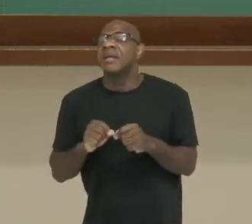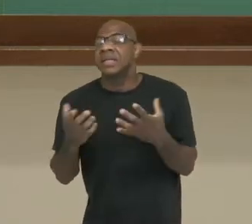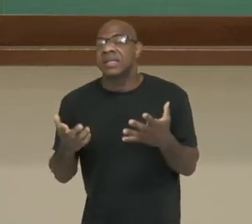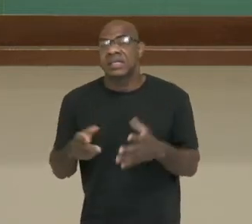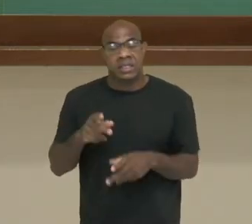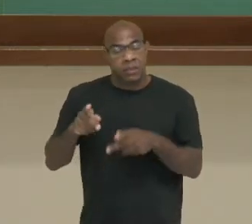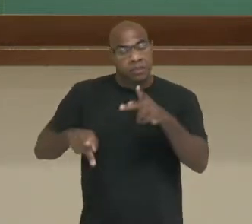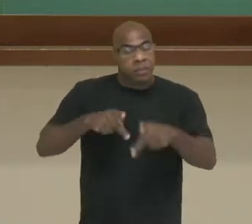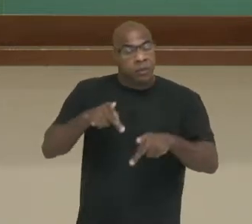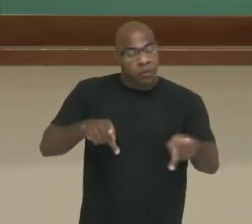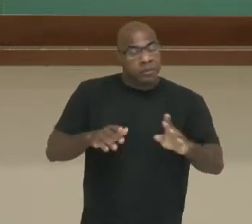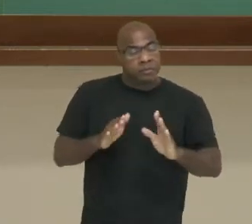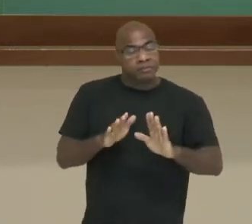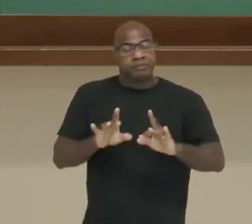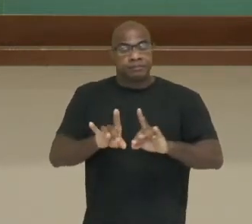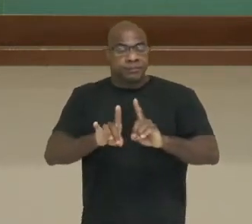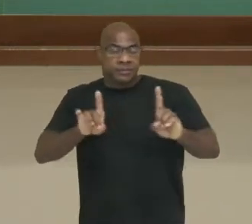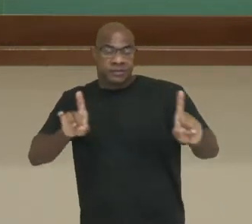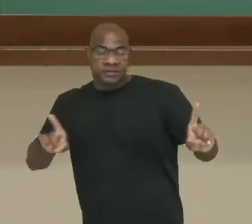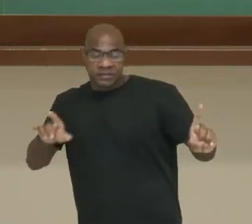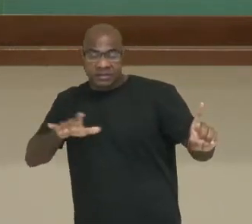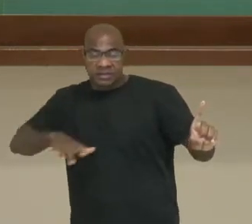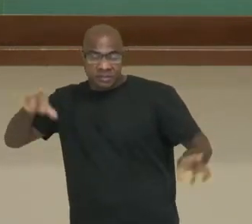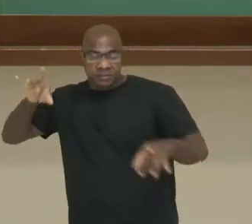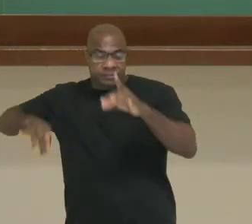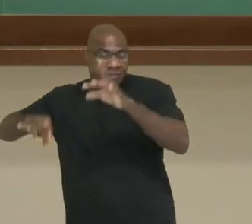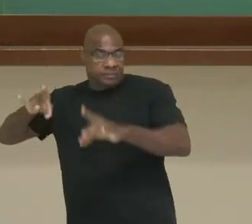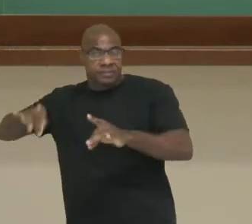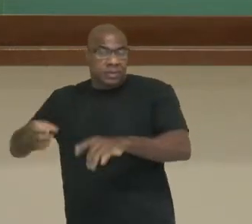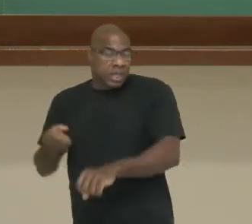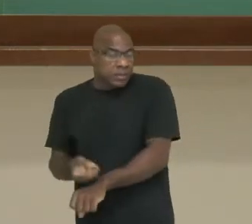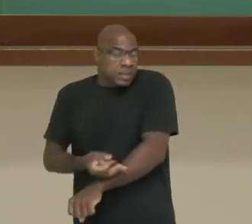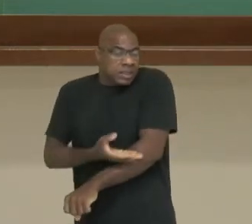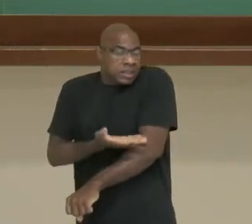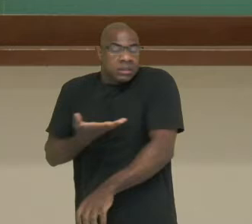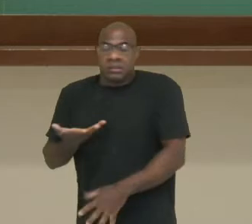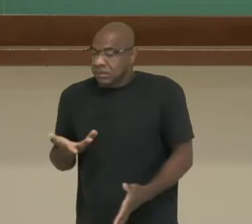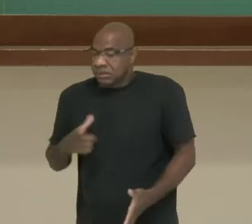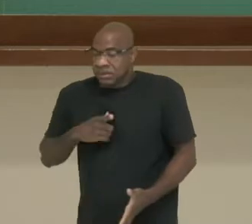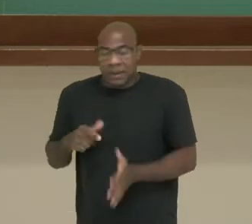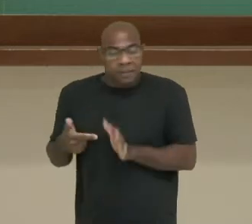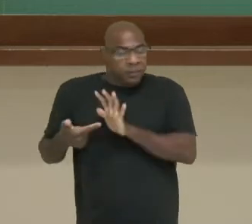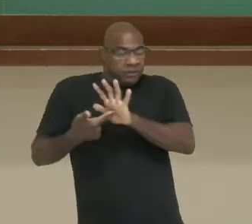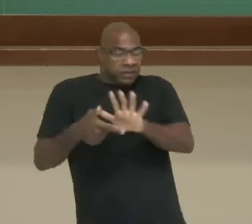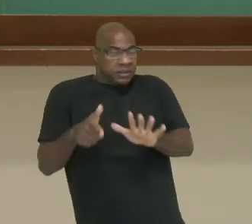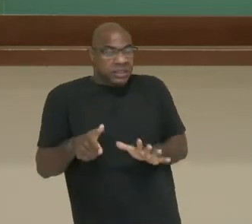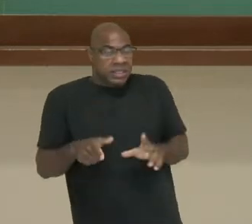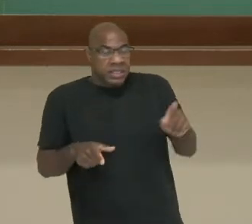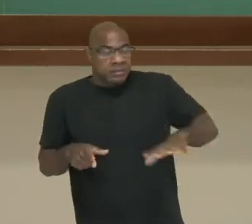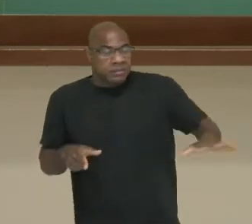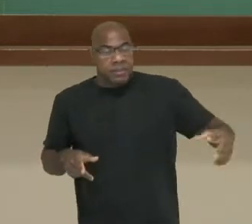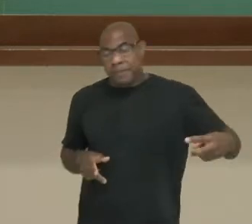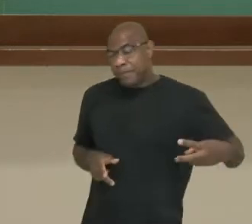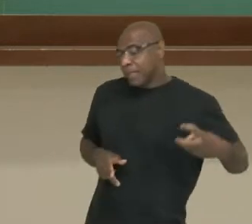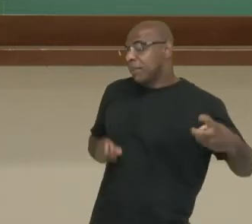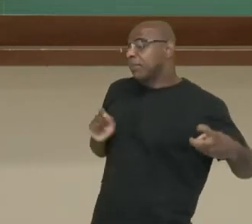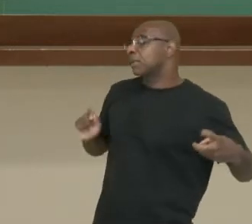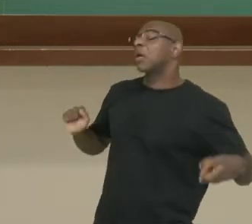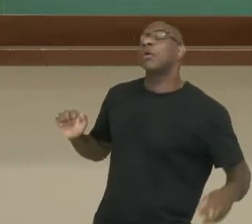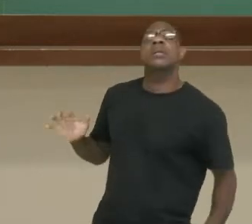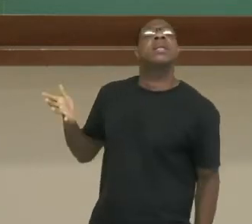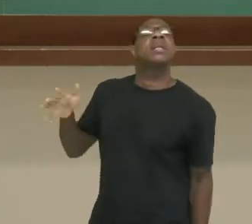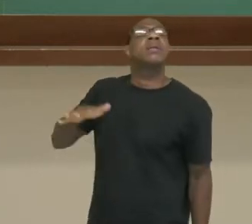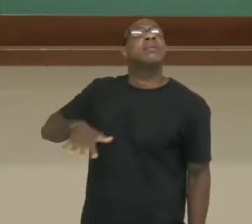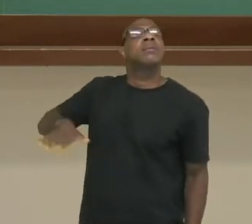público se distancie da cena, né, da emoção que está acontecendo ali, se distancie daquela emoção e perceba o que está acontecendo na